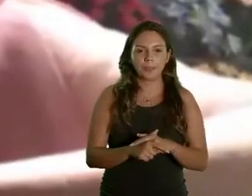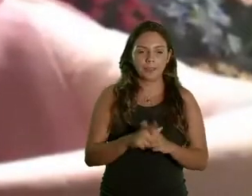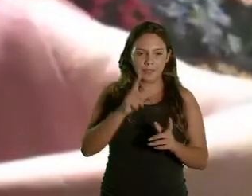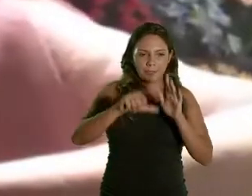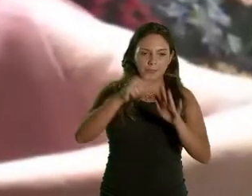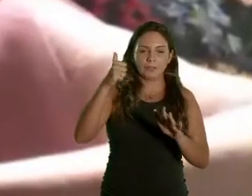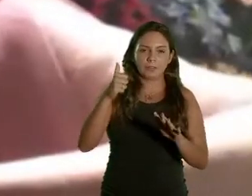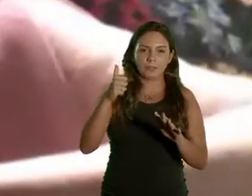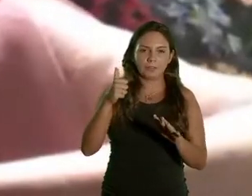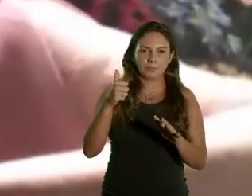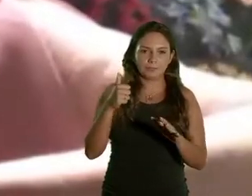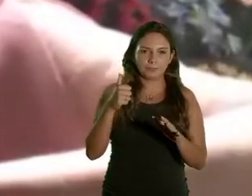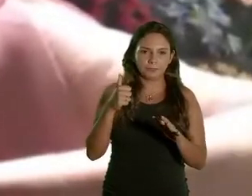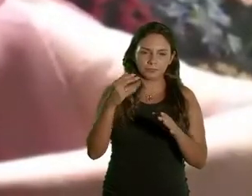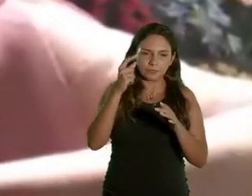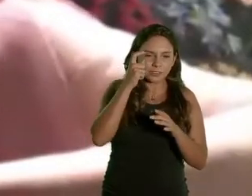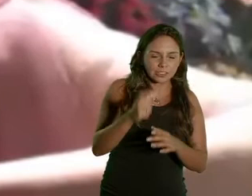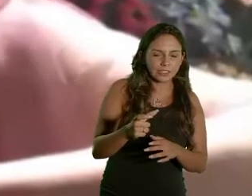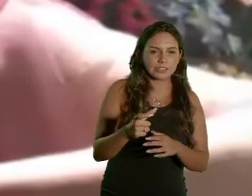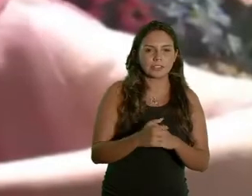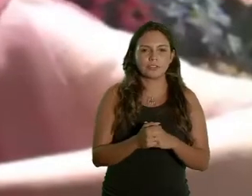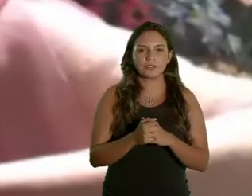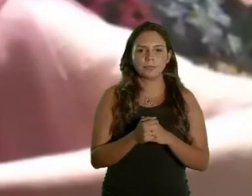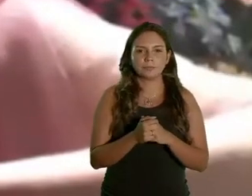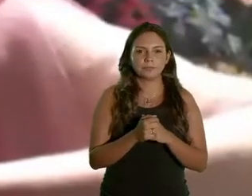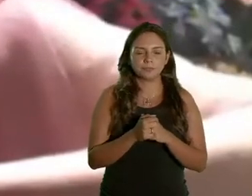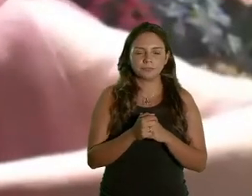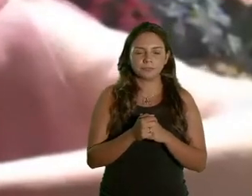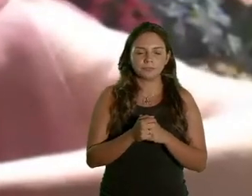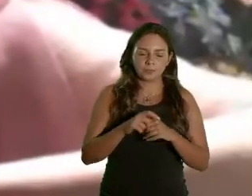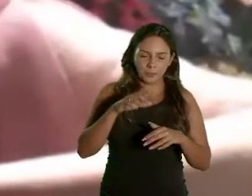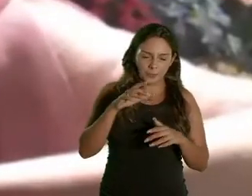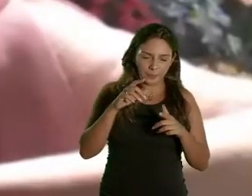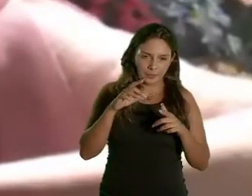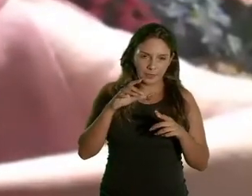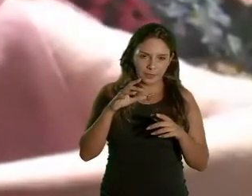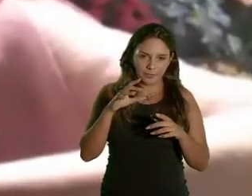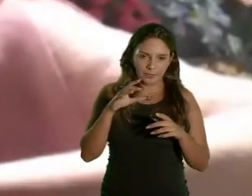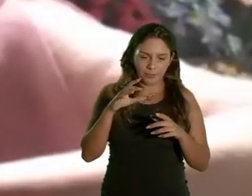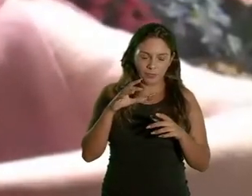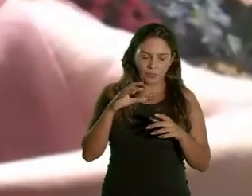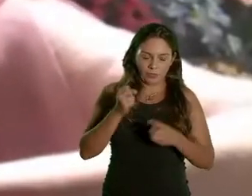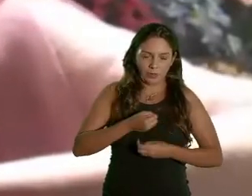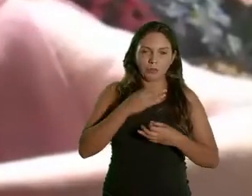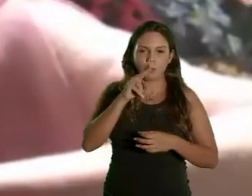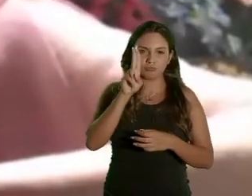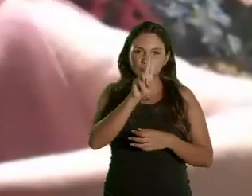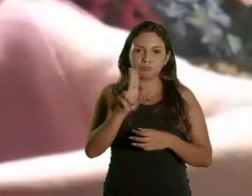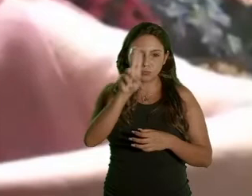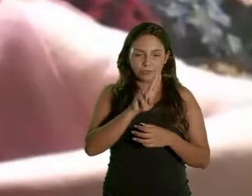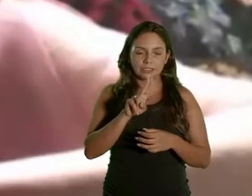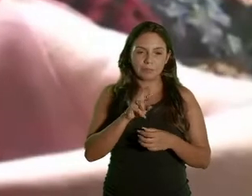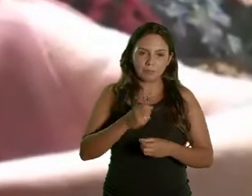muito cosmopolita, é muito interessante, porque a poesia é universal. Então,